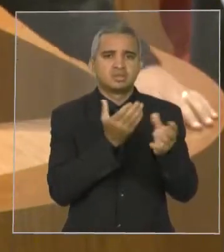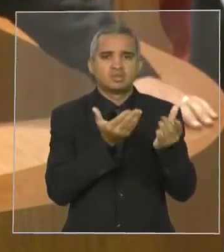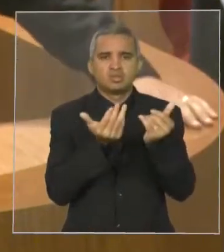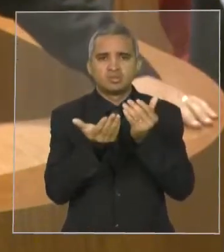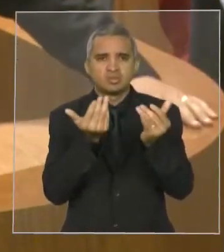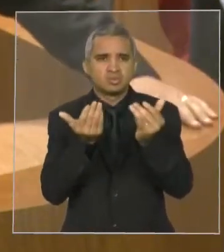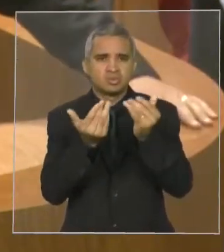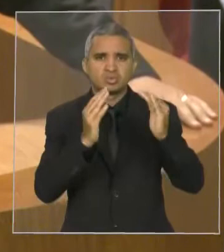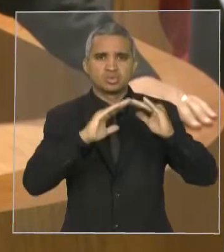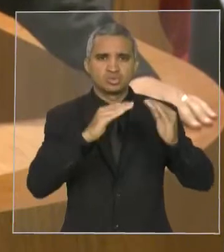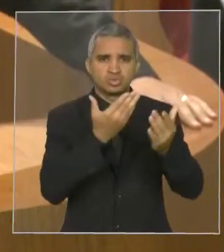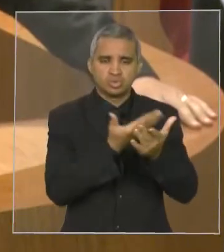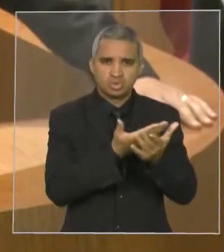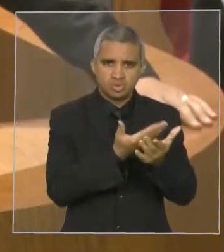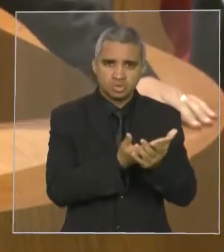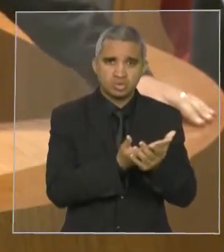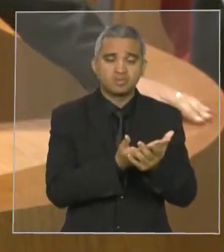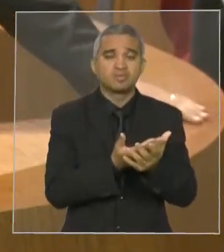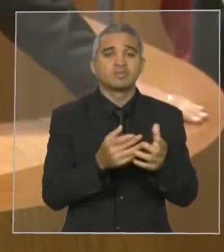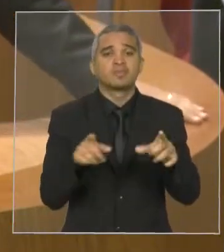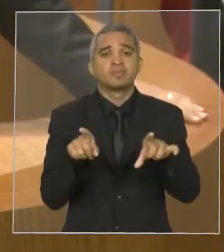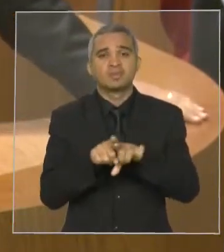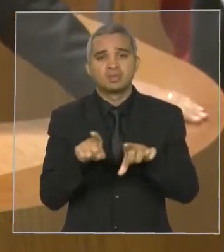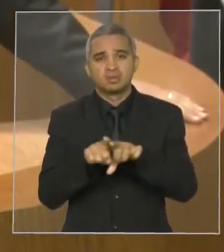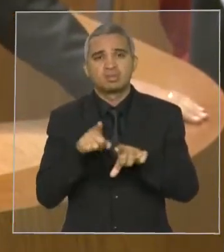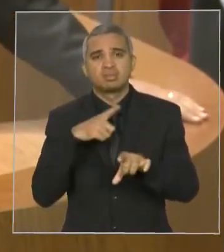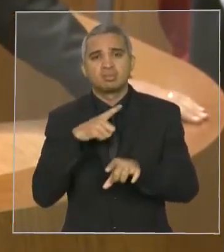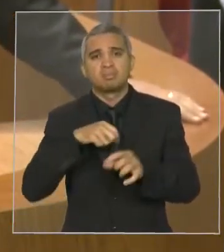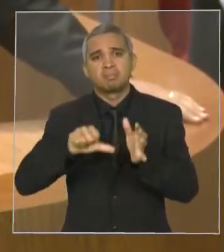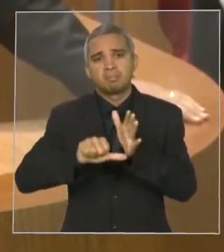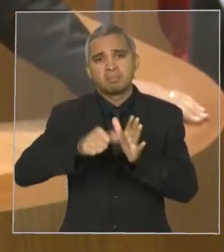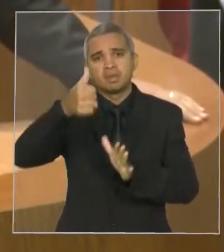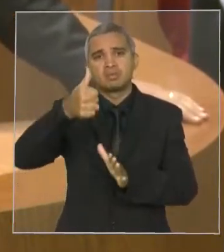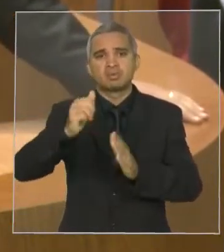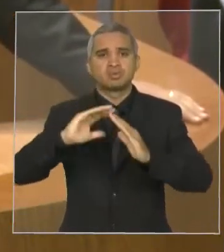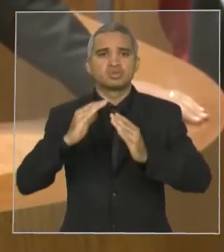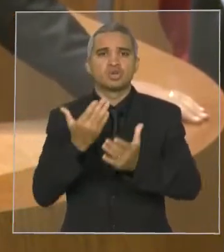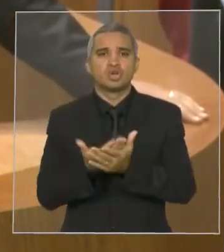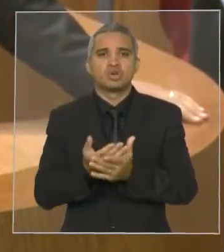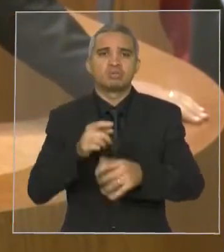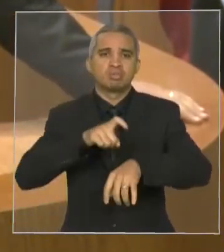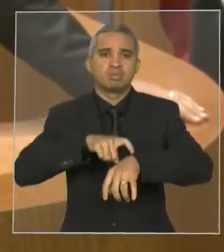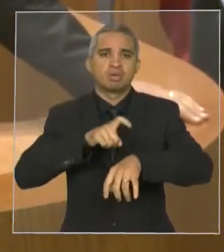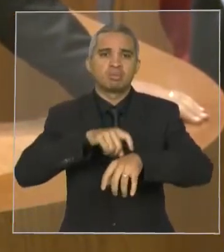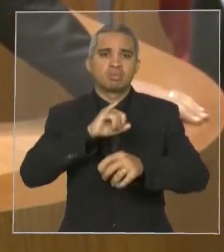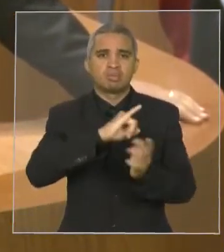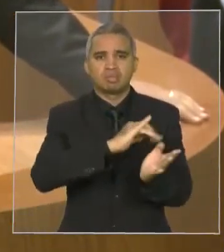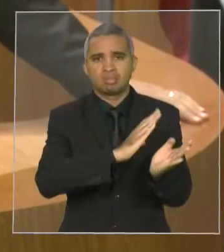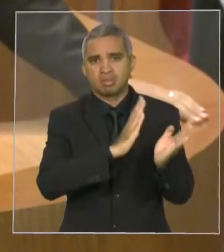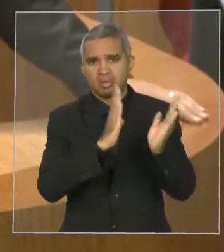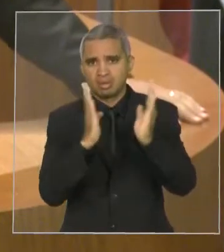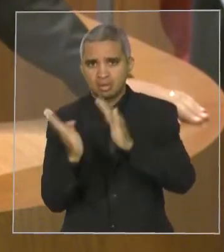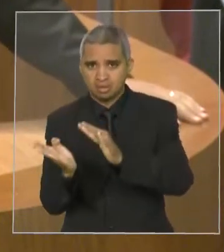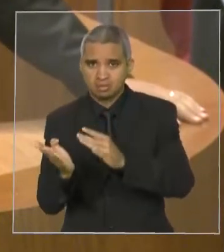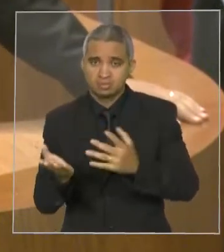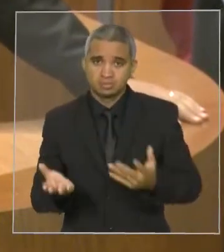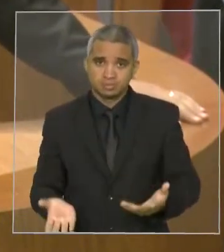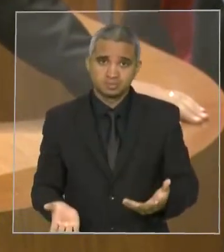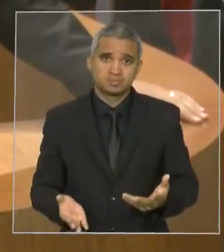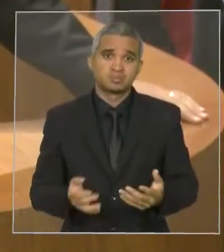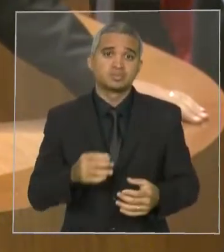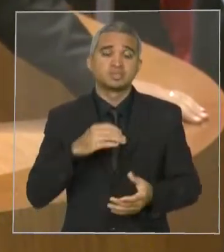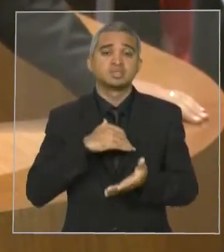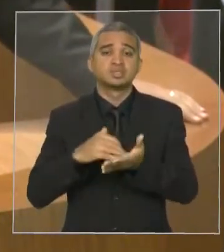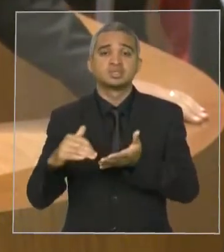escola de tempo integral à beira rio era necessária e o governo chamou para si essa responsabilidade o secretário cleiton